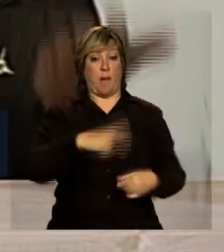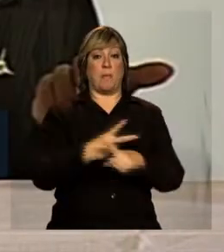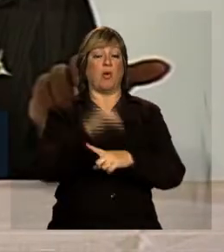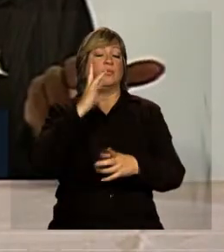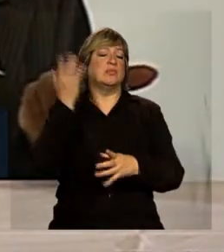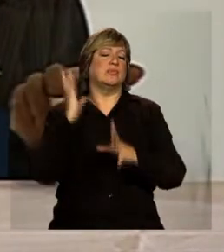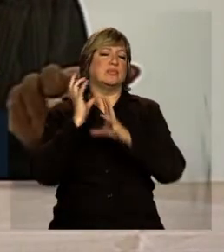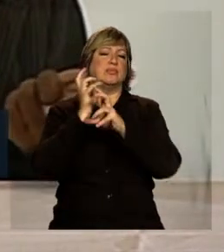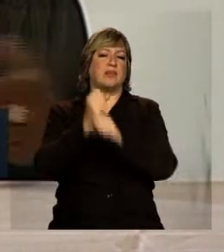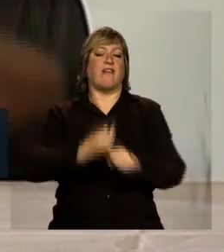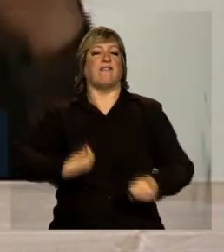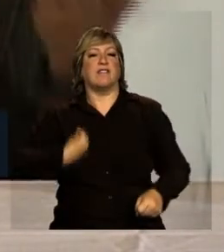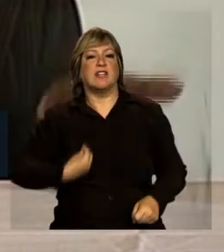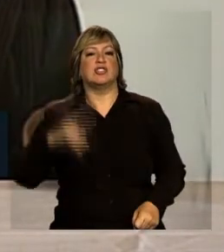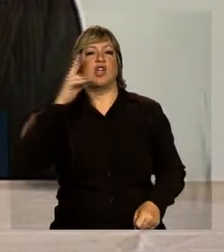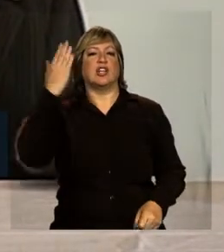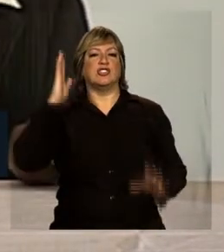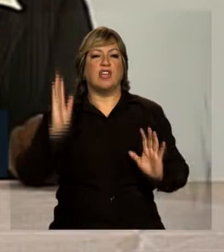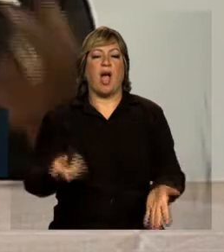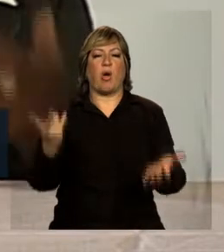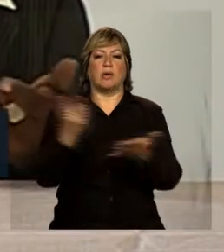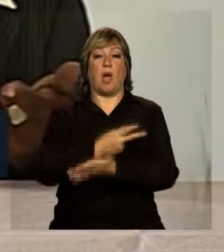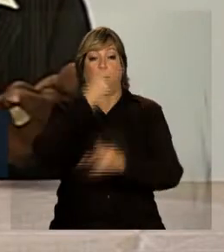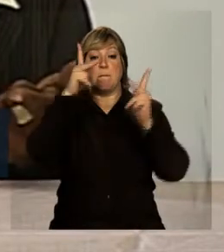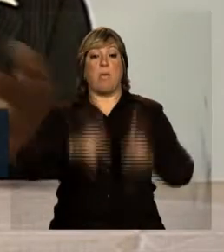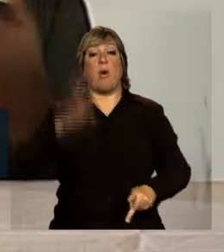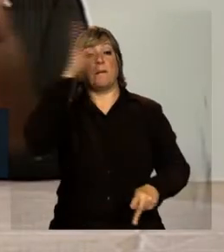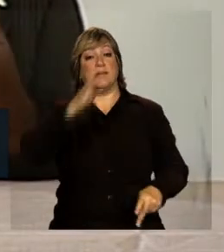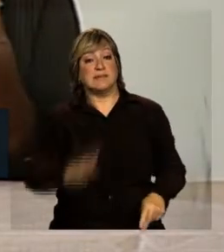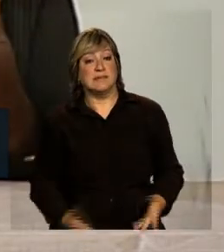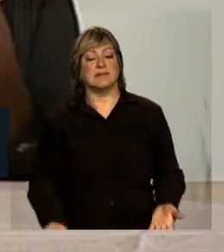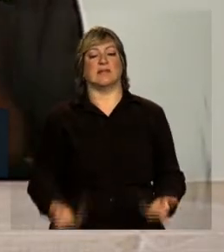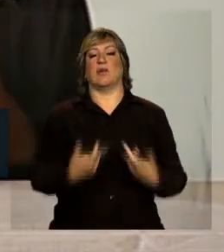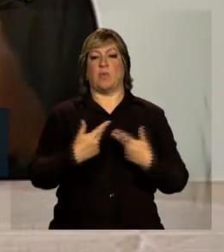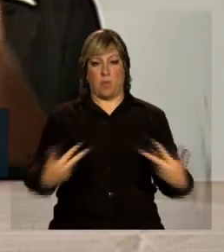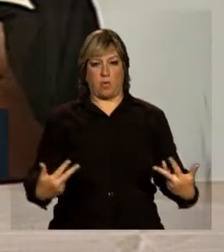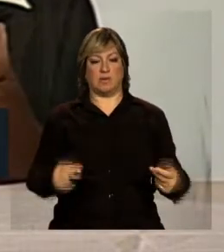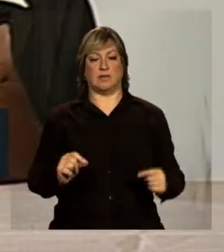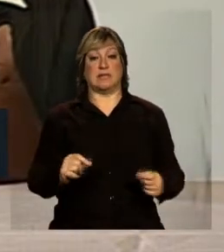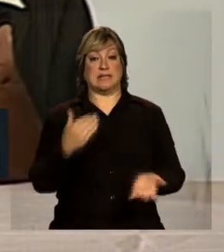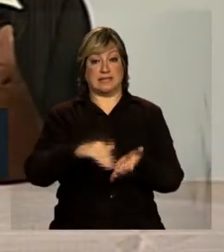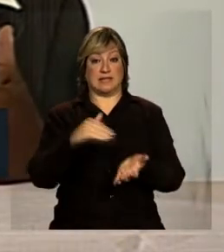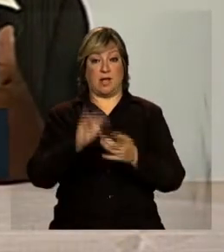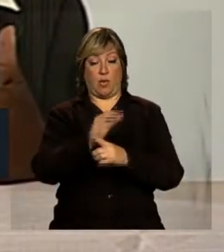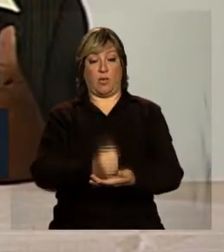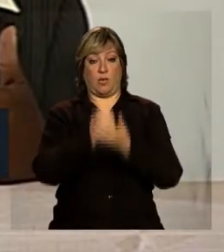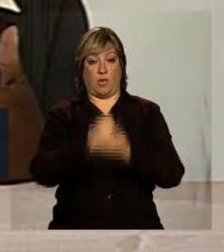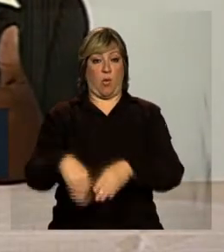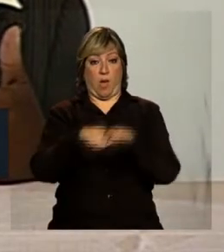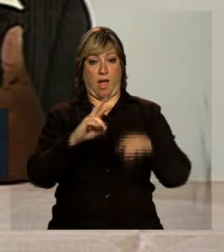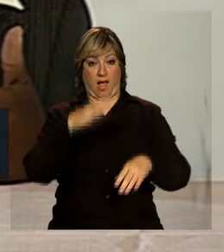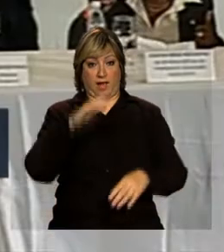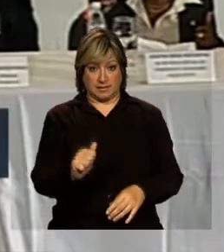Revendo todo o conceito de história, todo o conceito de povo brasileiro. Então, a Secretaria da Promoção da Igualdade